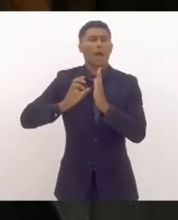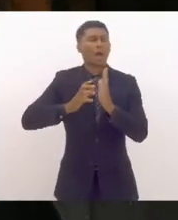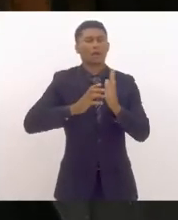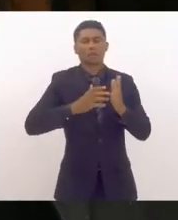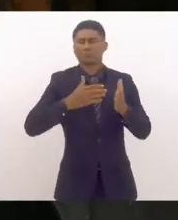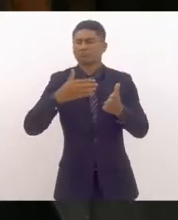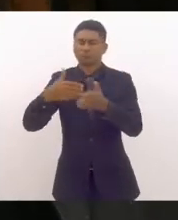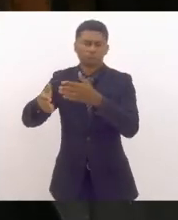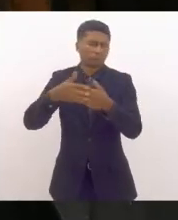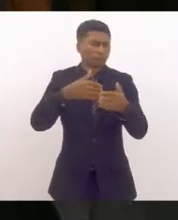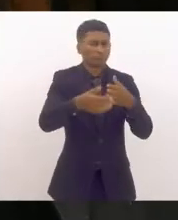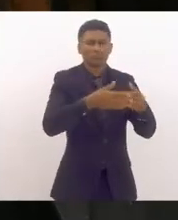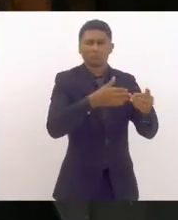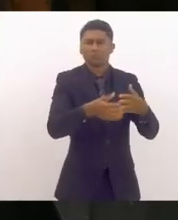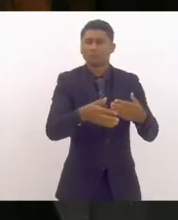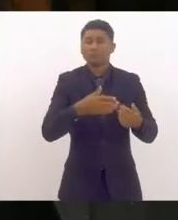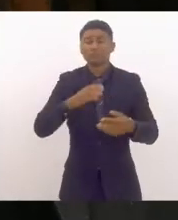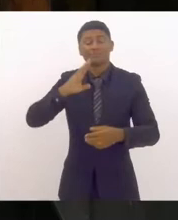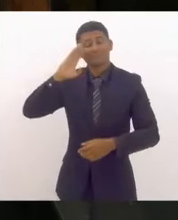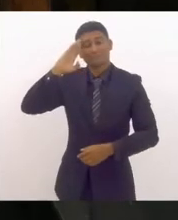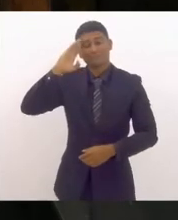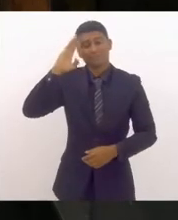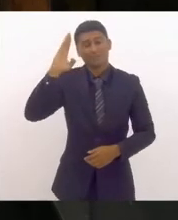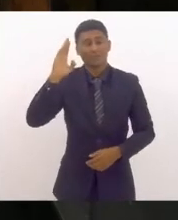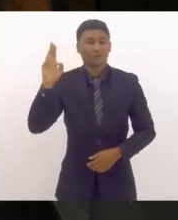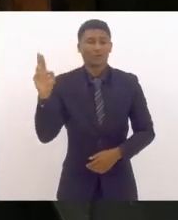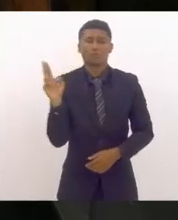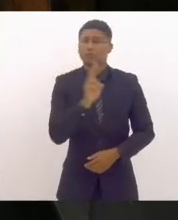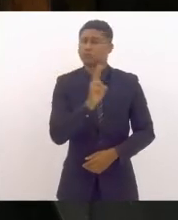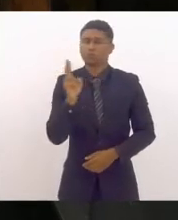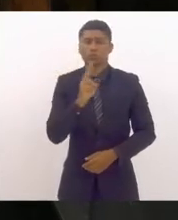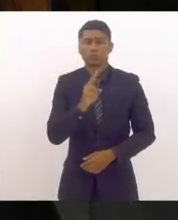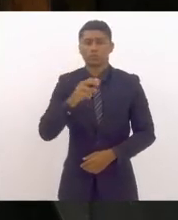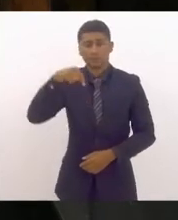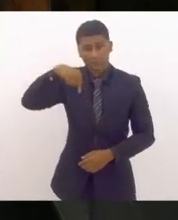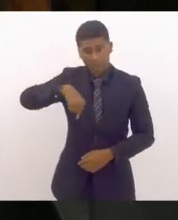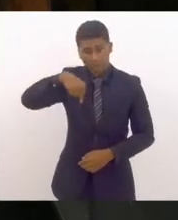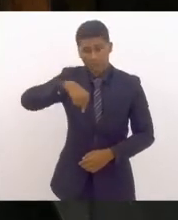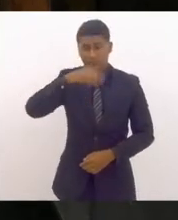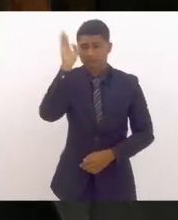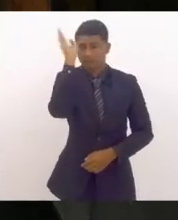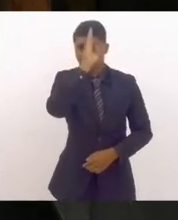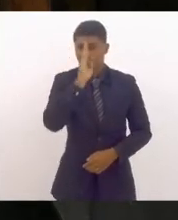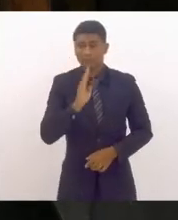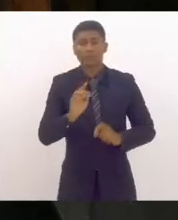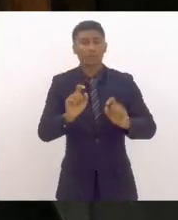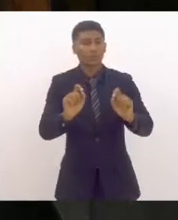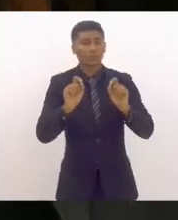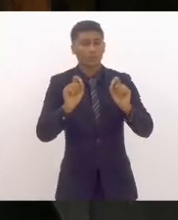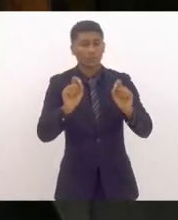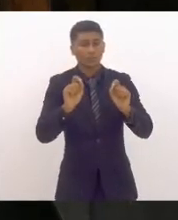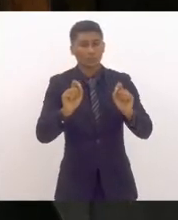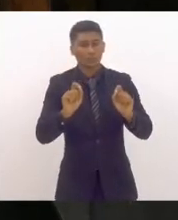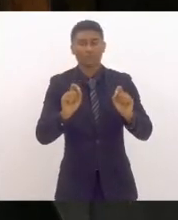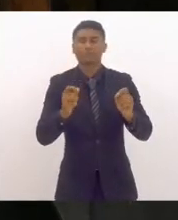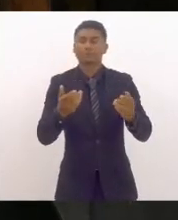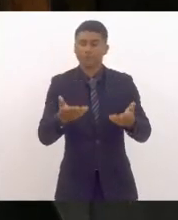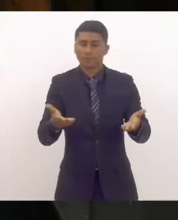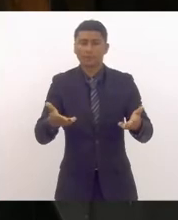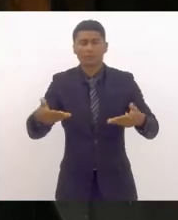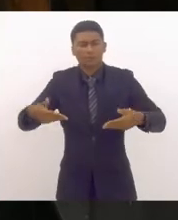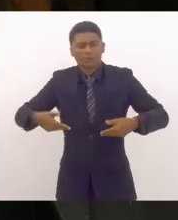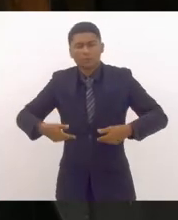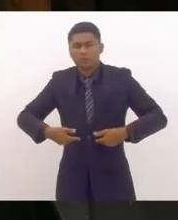eleitorais Não há nada mais urgente a ser enfrentado no Brasil no curtíssimo prazo que não seja o